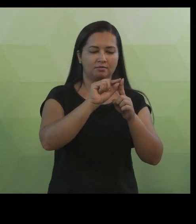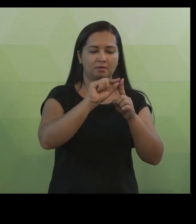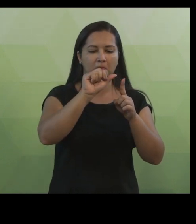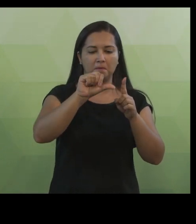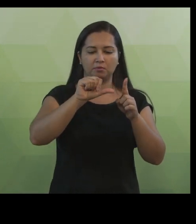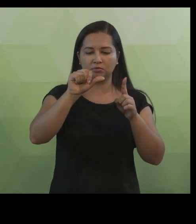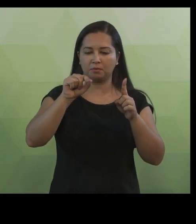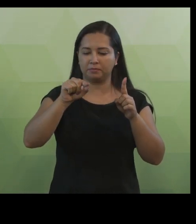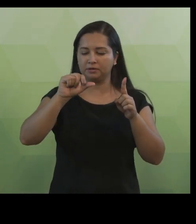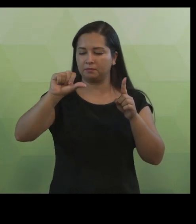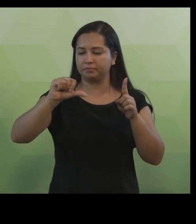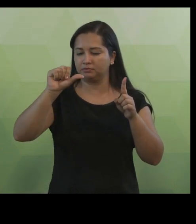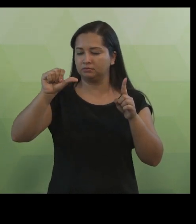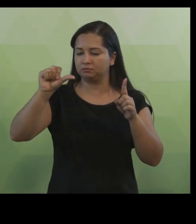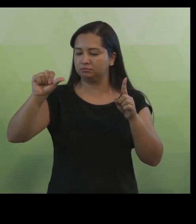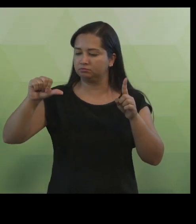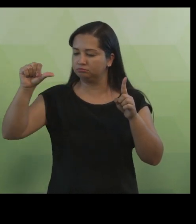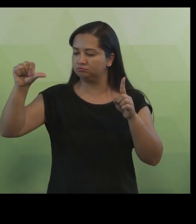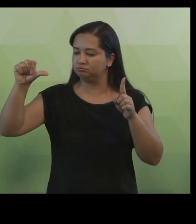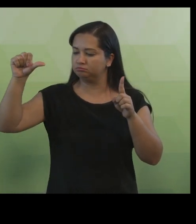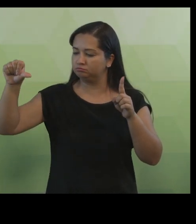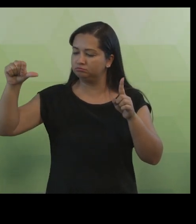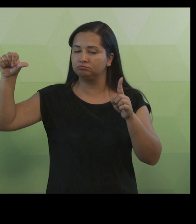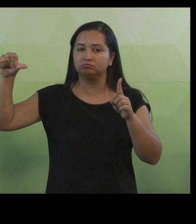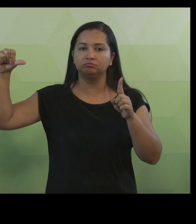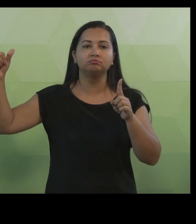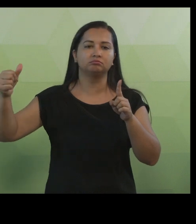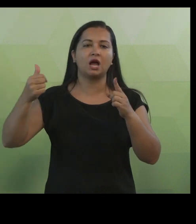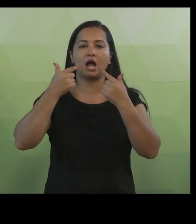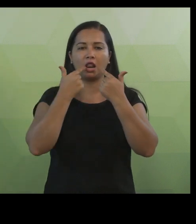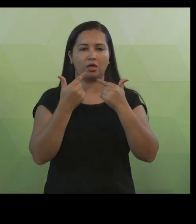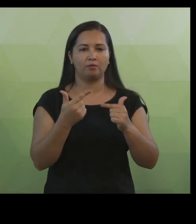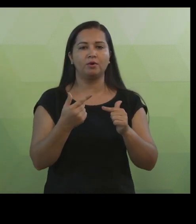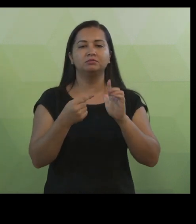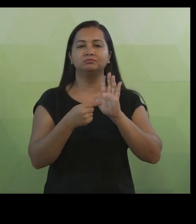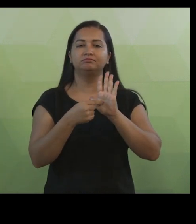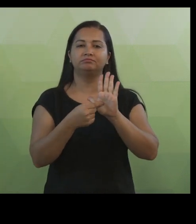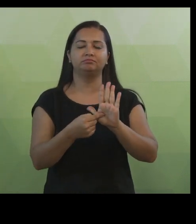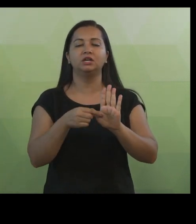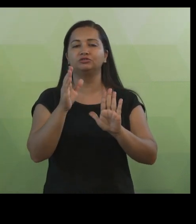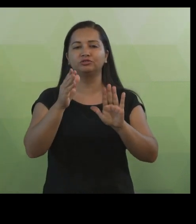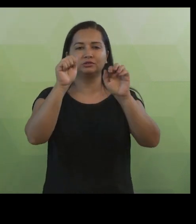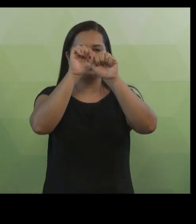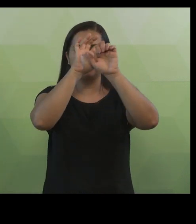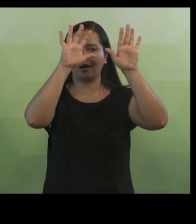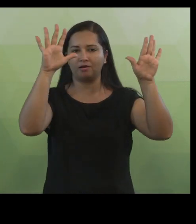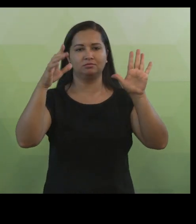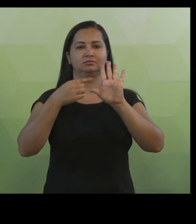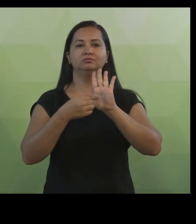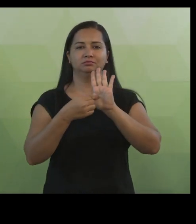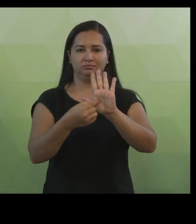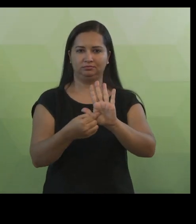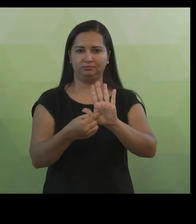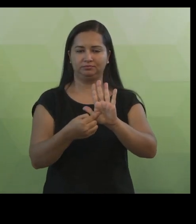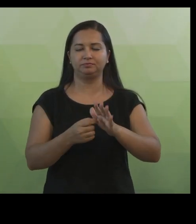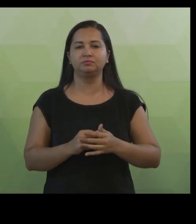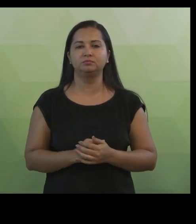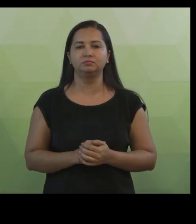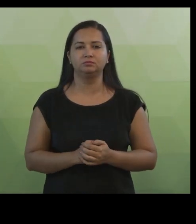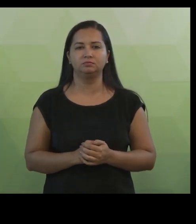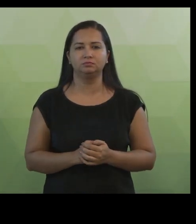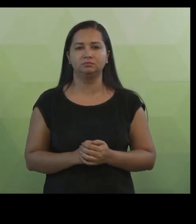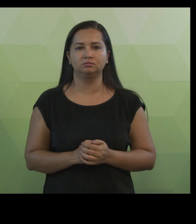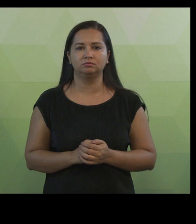conversão implícita ela ocorre nesse sentido da seta, ou seja, eu posso converter um inteiro para